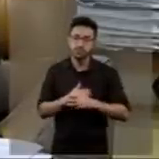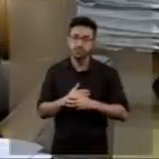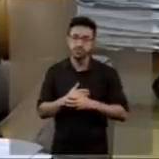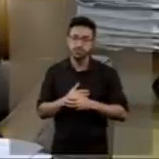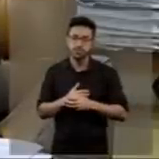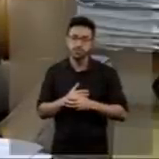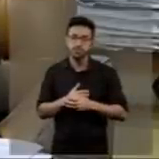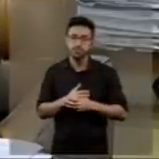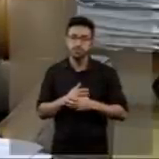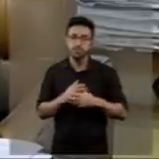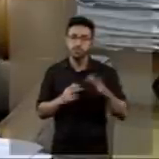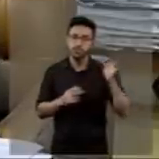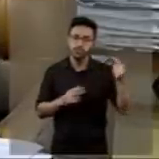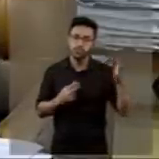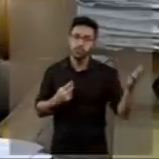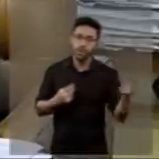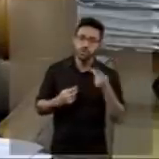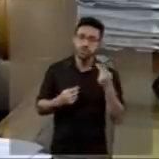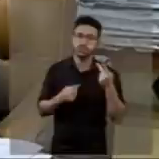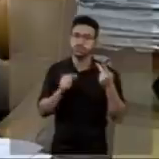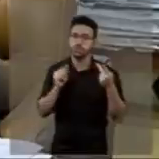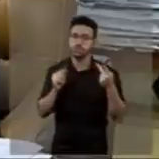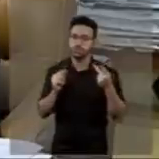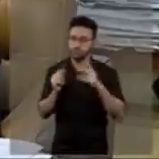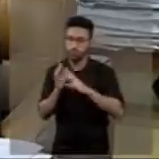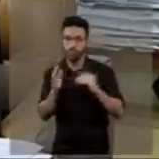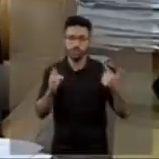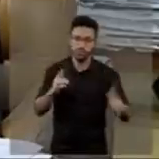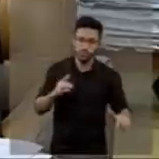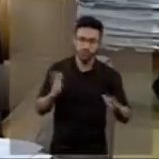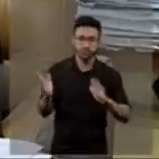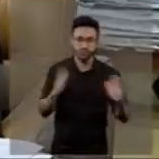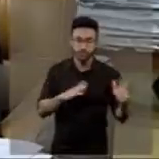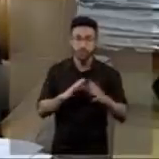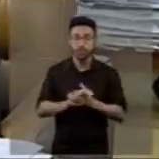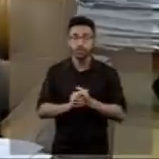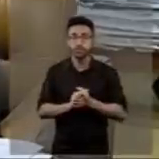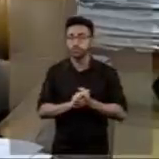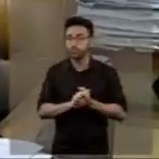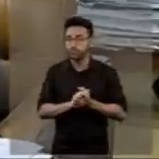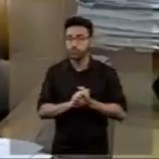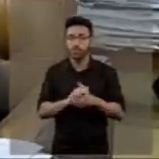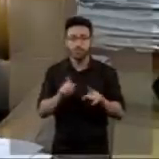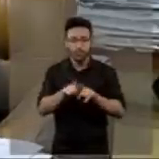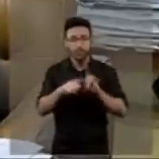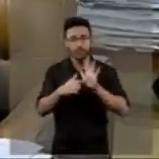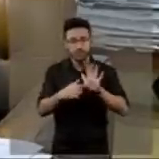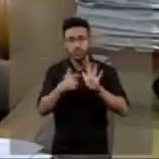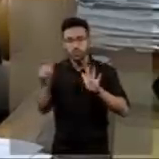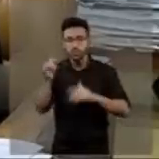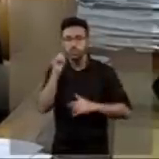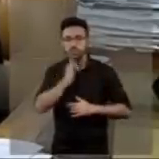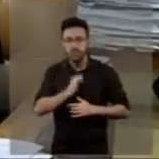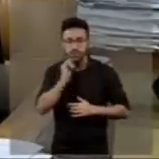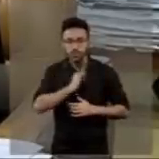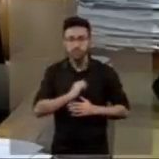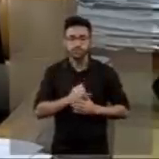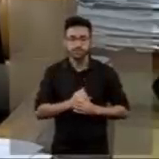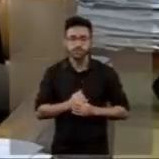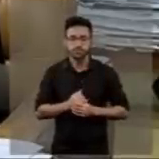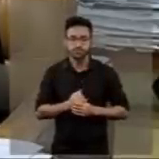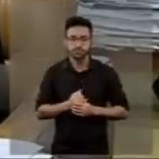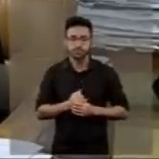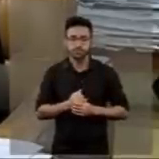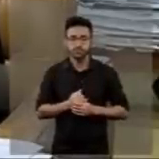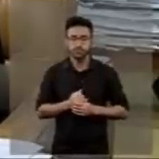as situações se coloquem. Há sempre um exemplo que é extremado e que